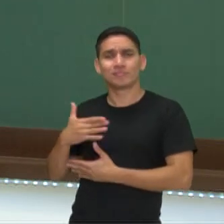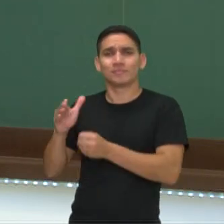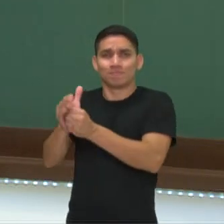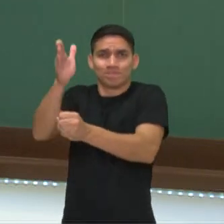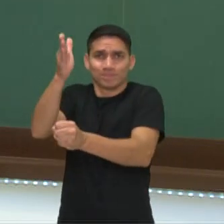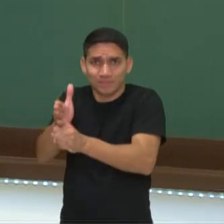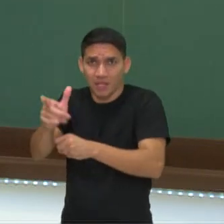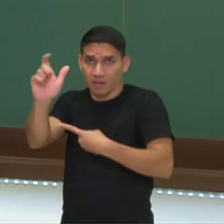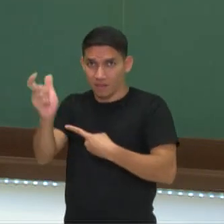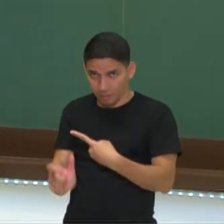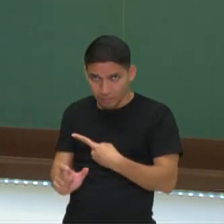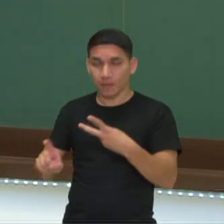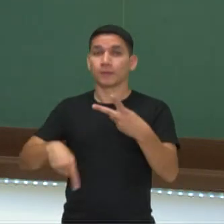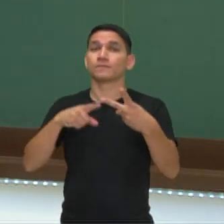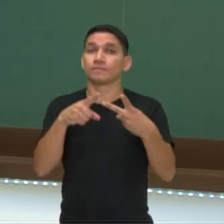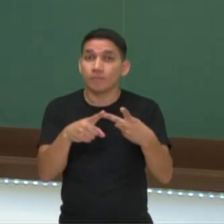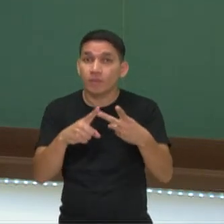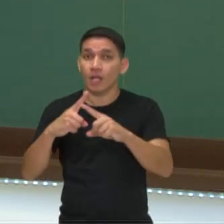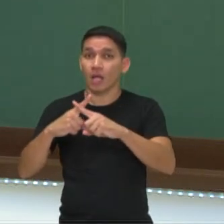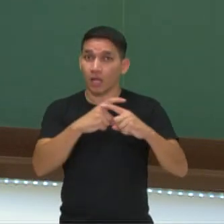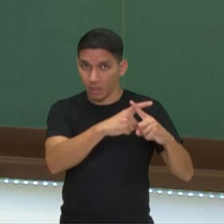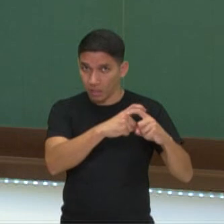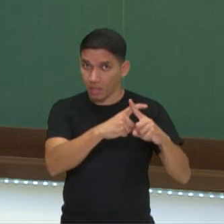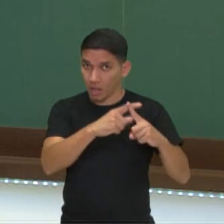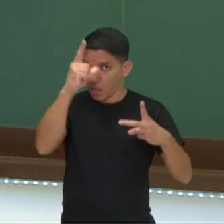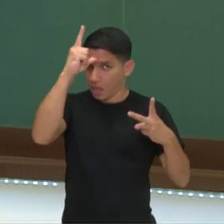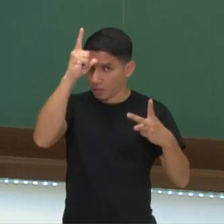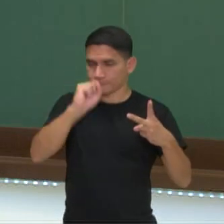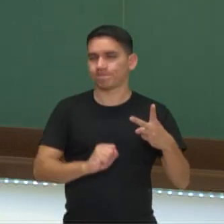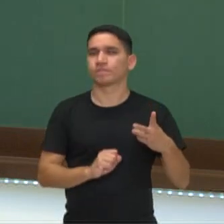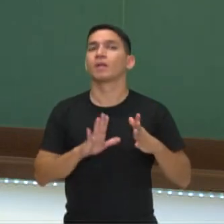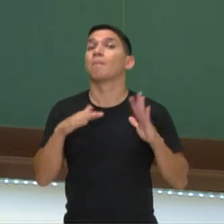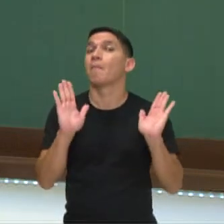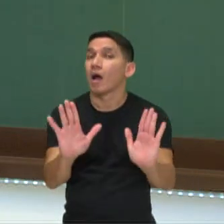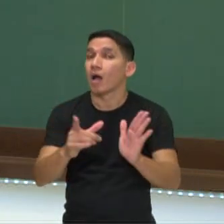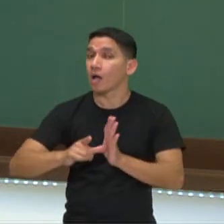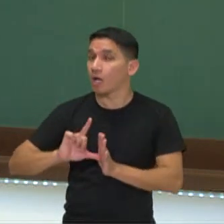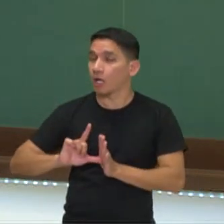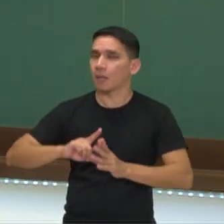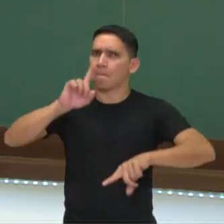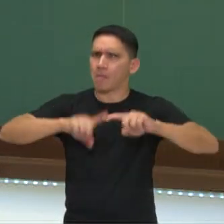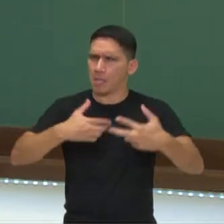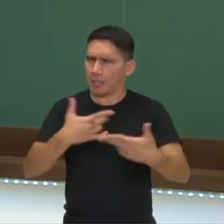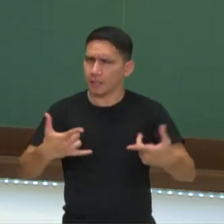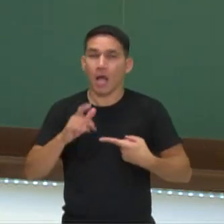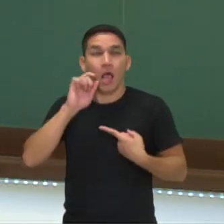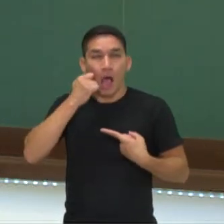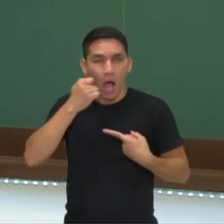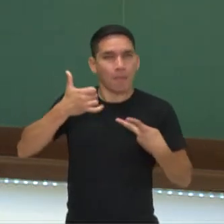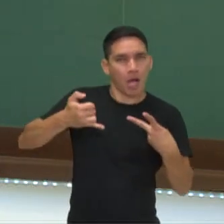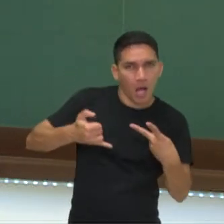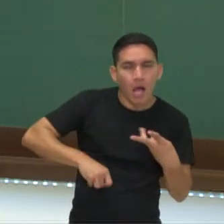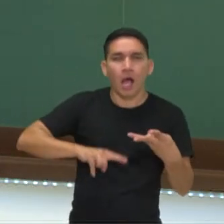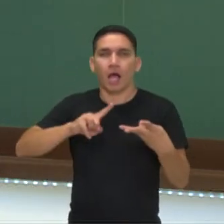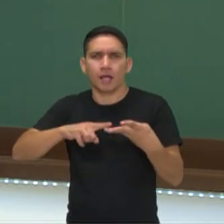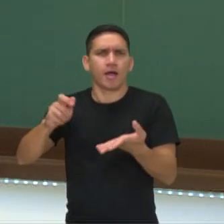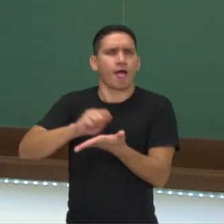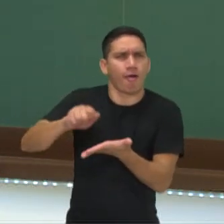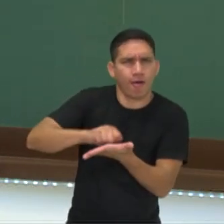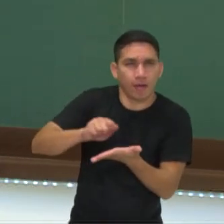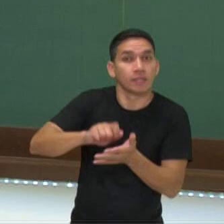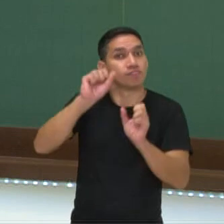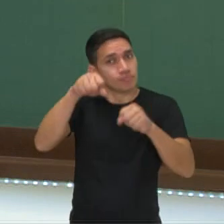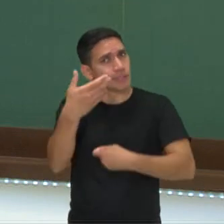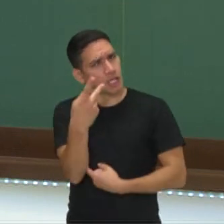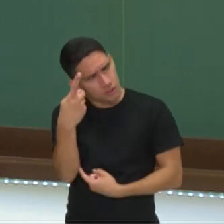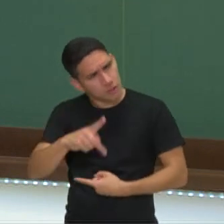fascismo na Itália e nazismo na Alemanha. Mas para isso, lápis, caderno, caneta, sim, essas são as